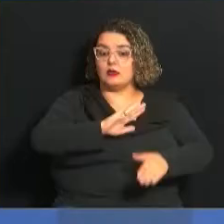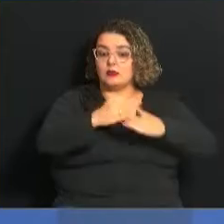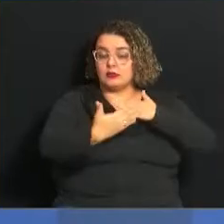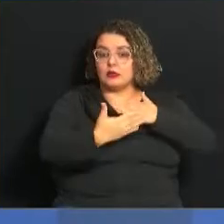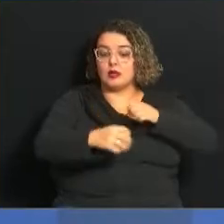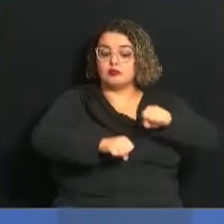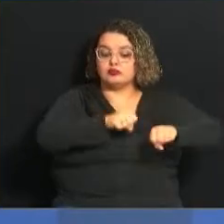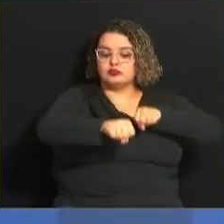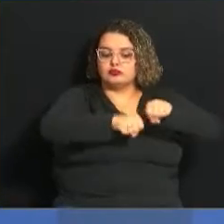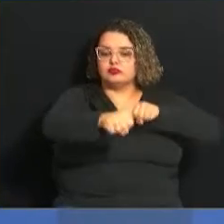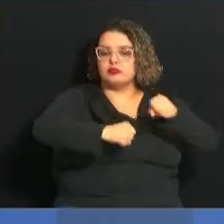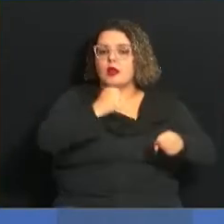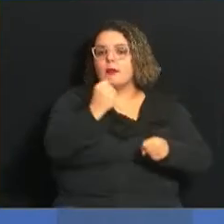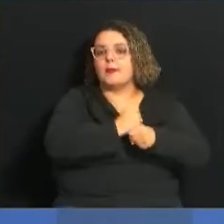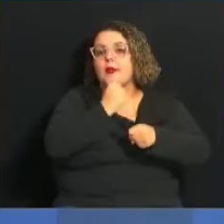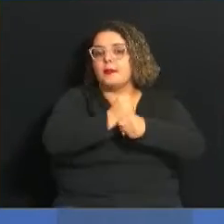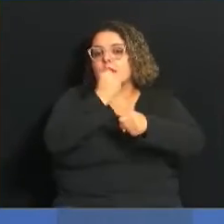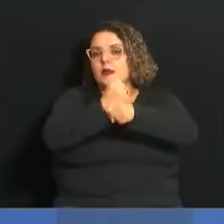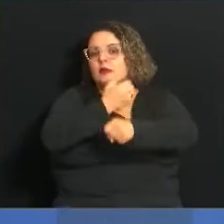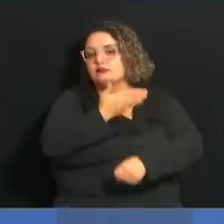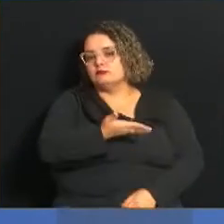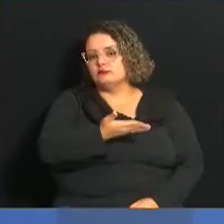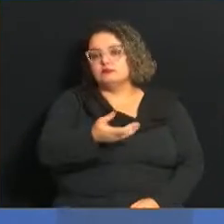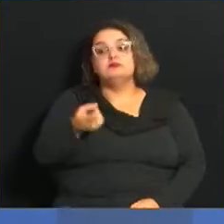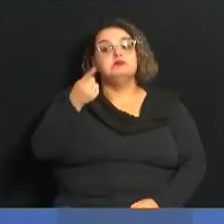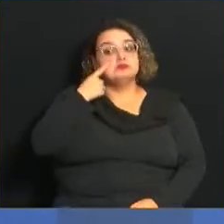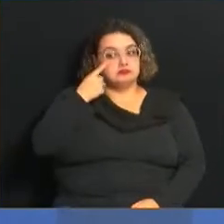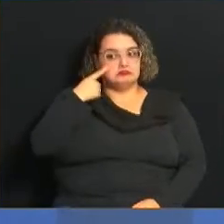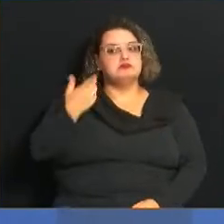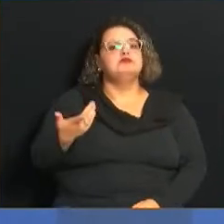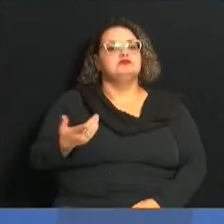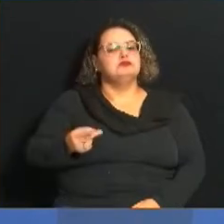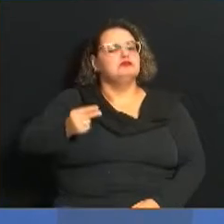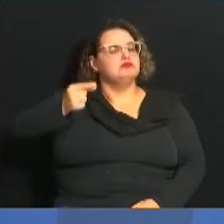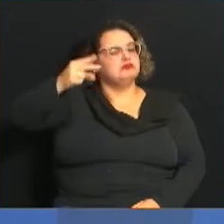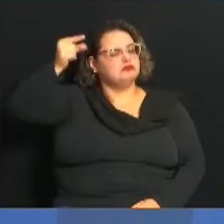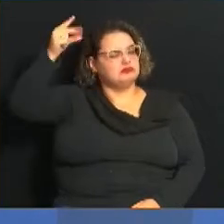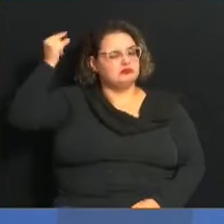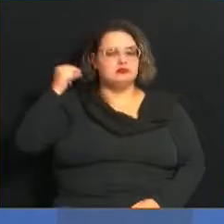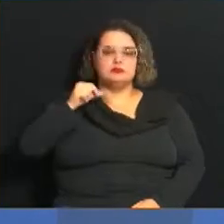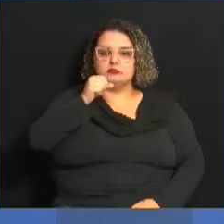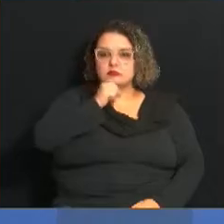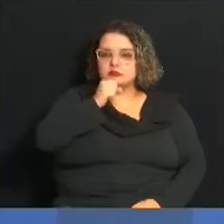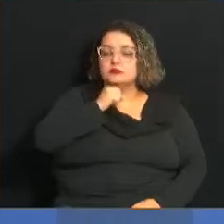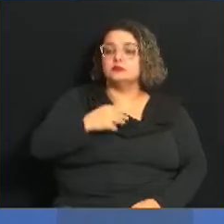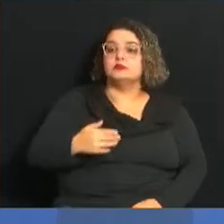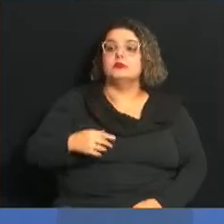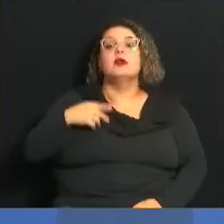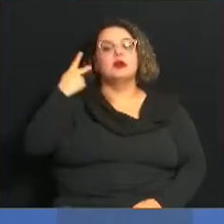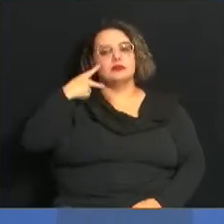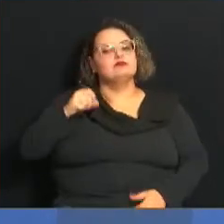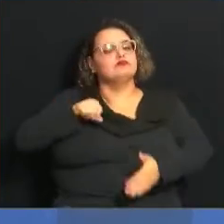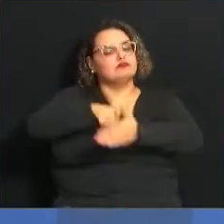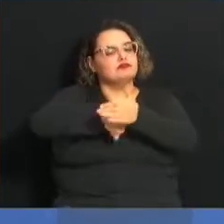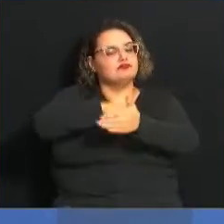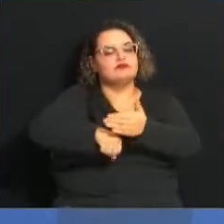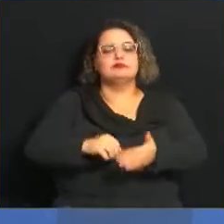ciclovia ali naquela região. Olha, uma demanda antiga em que o parlamentar levantou essa bandeira.